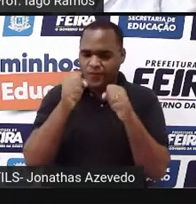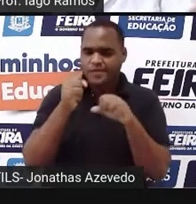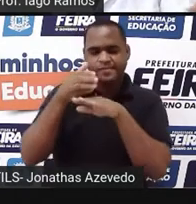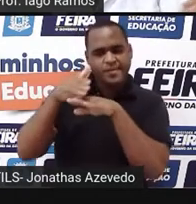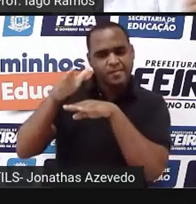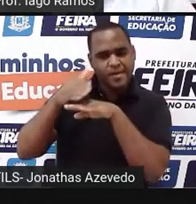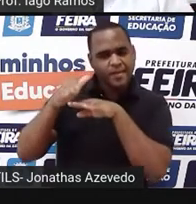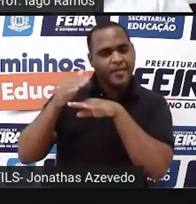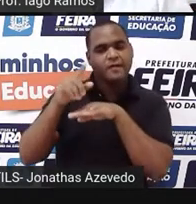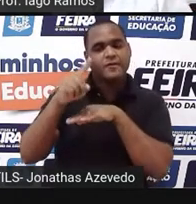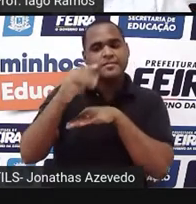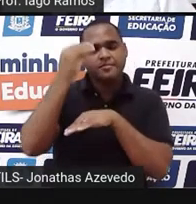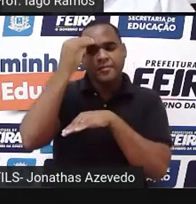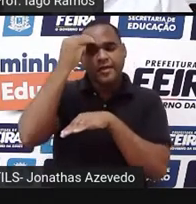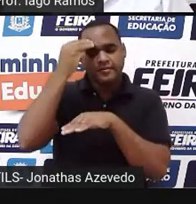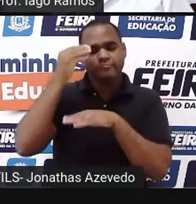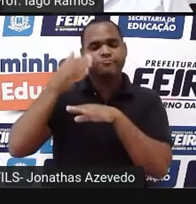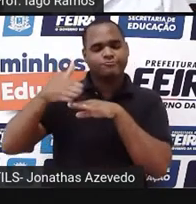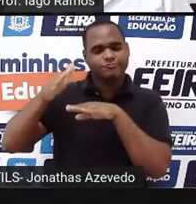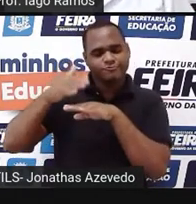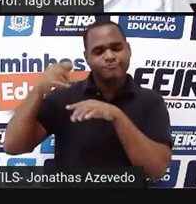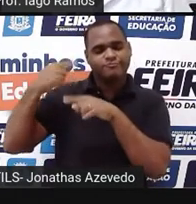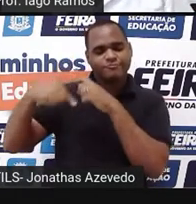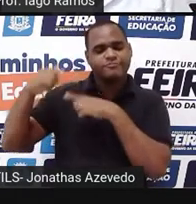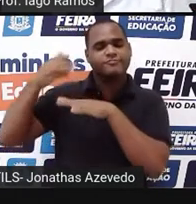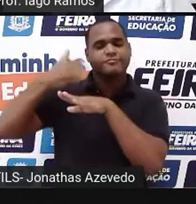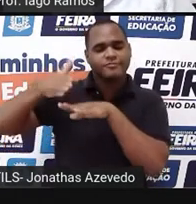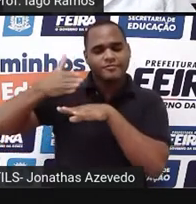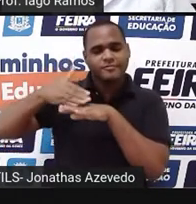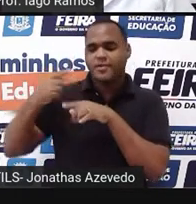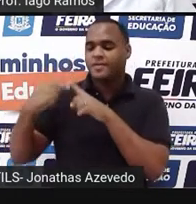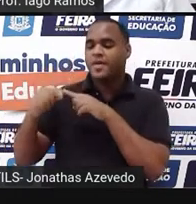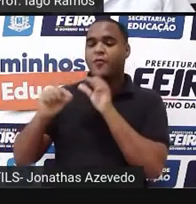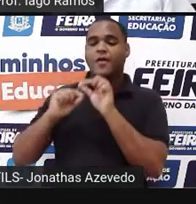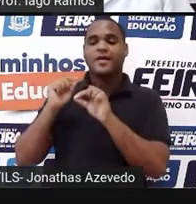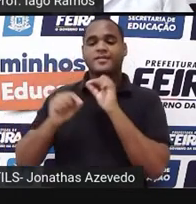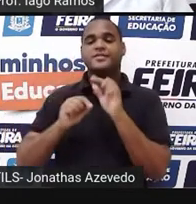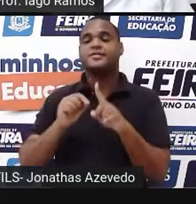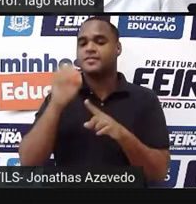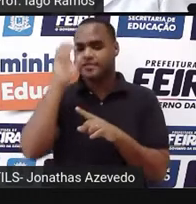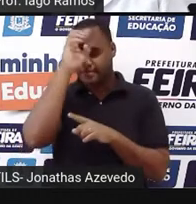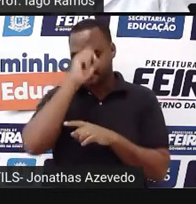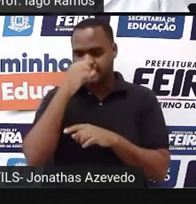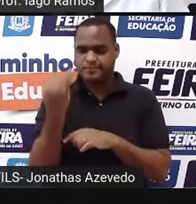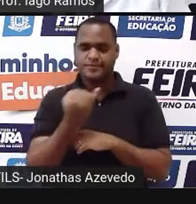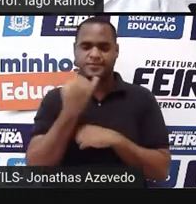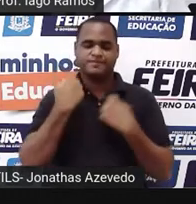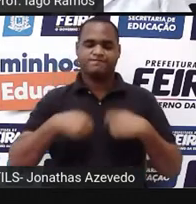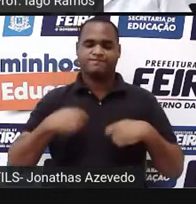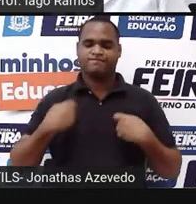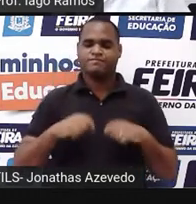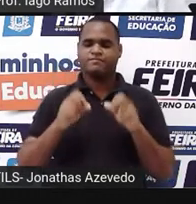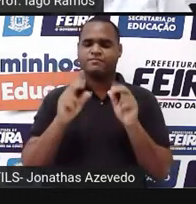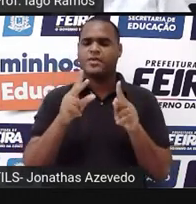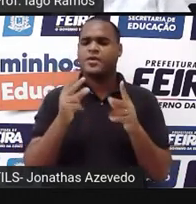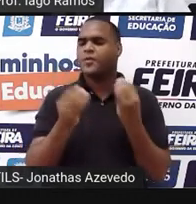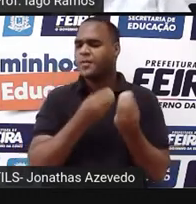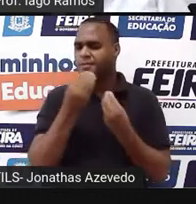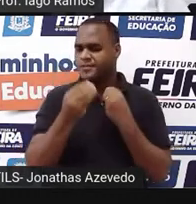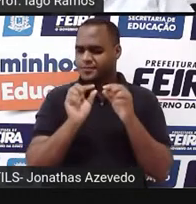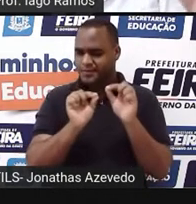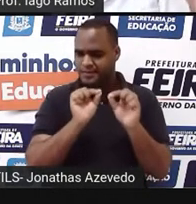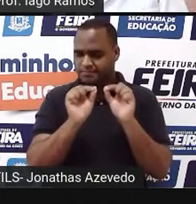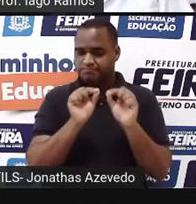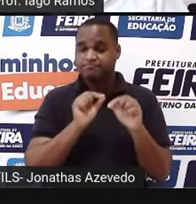com que sua memória lembre de coisas que a gente viu nessas aulas anteriores, certo? Então, como é que a gente vai fazer